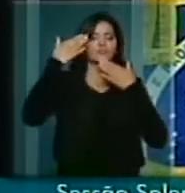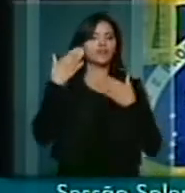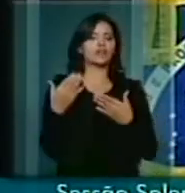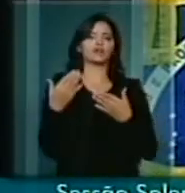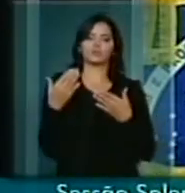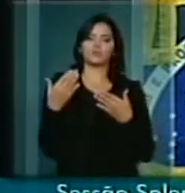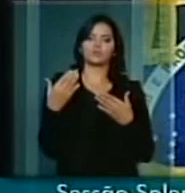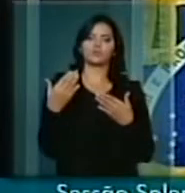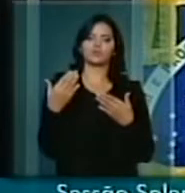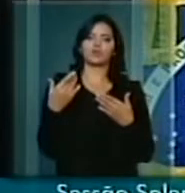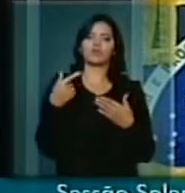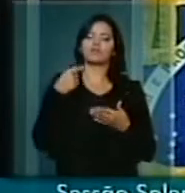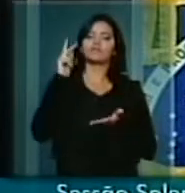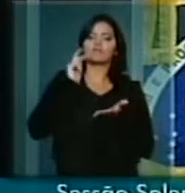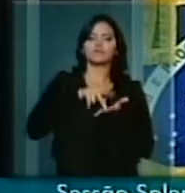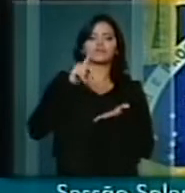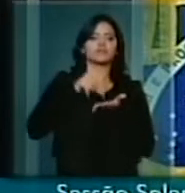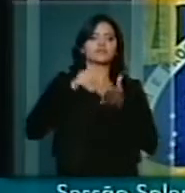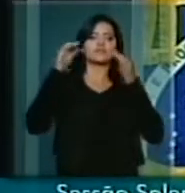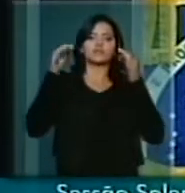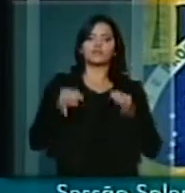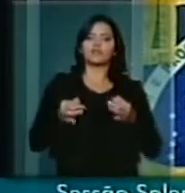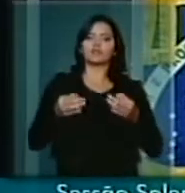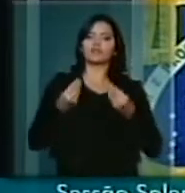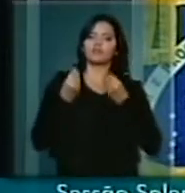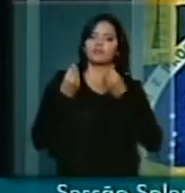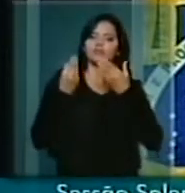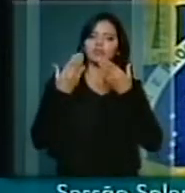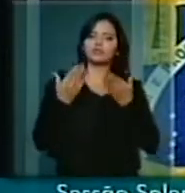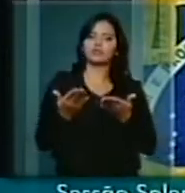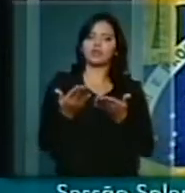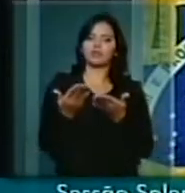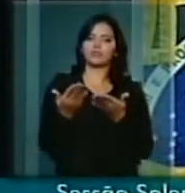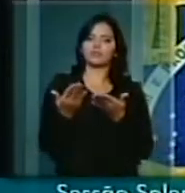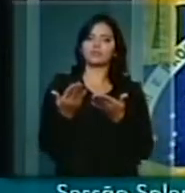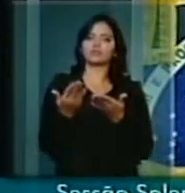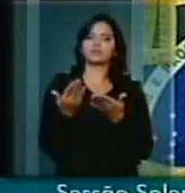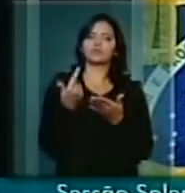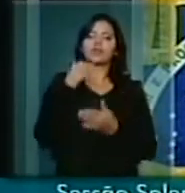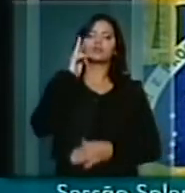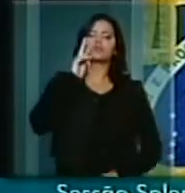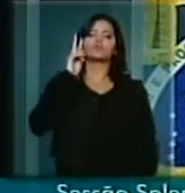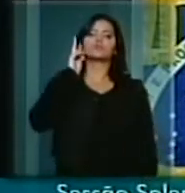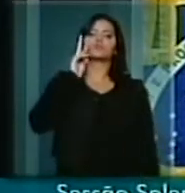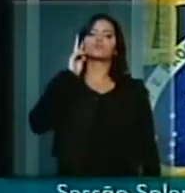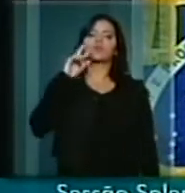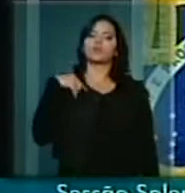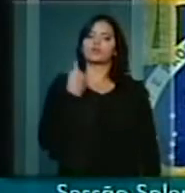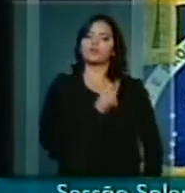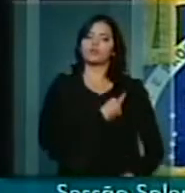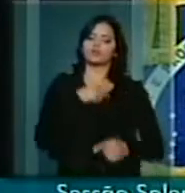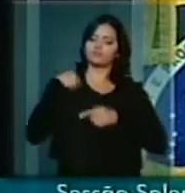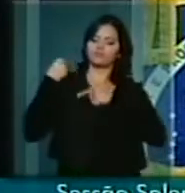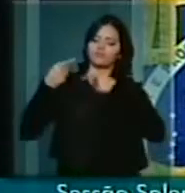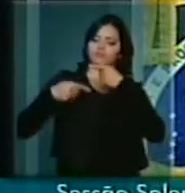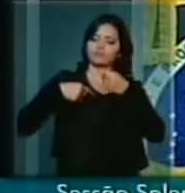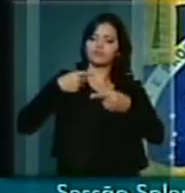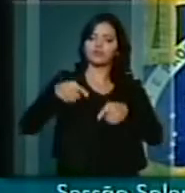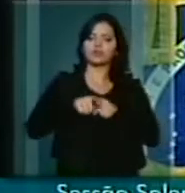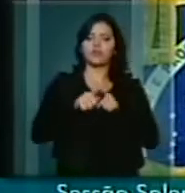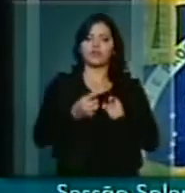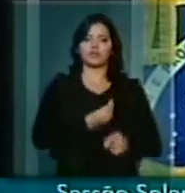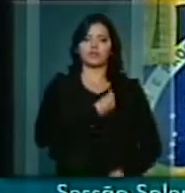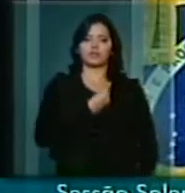devedores e, sem dúvida alguma, dedicamos boa parte da nossa história, da nossa trajetória e da nossa